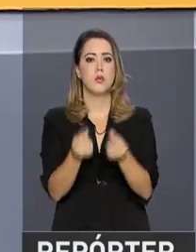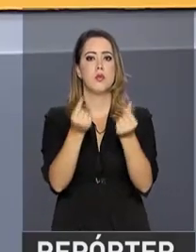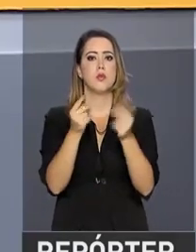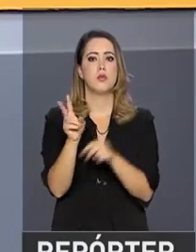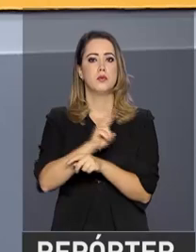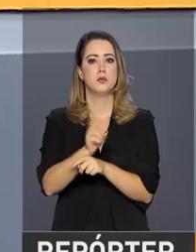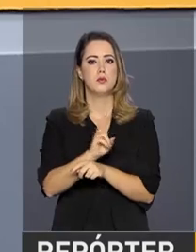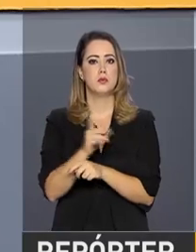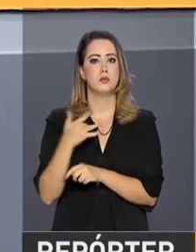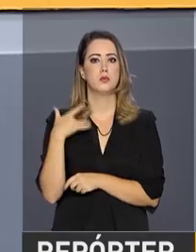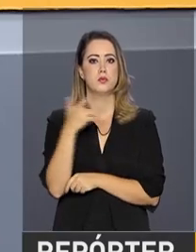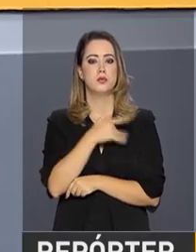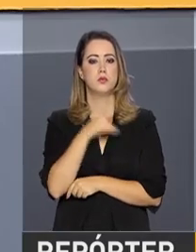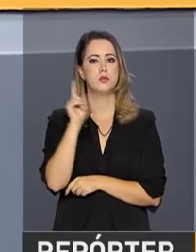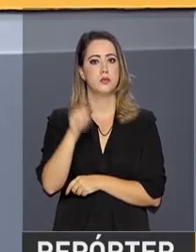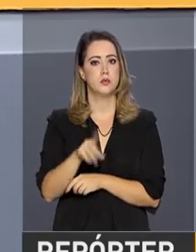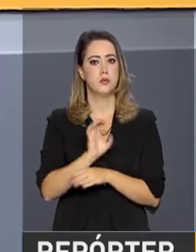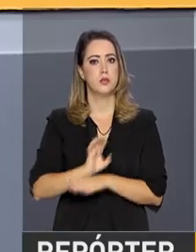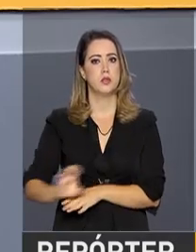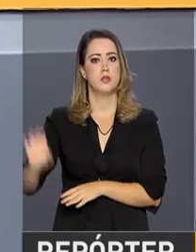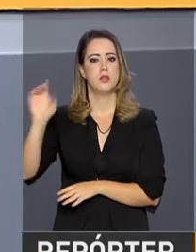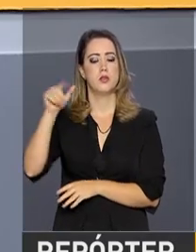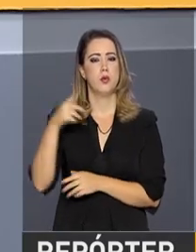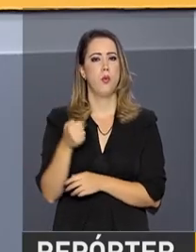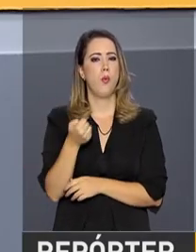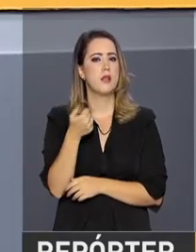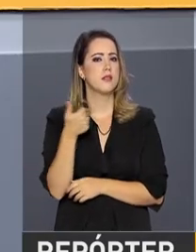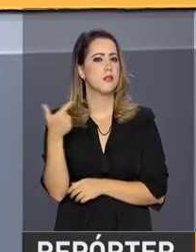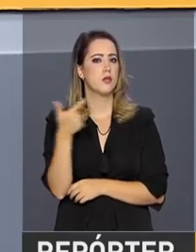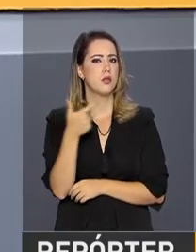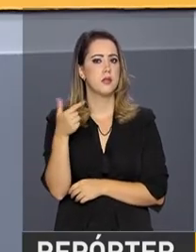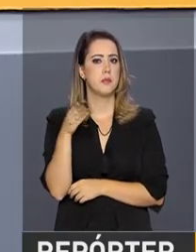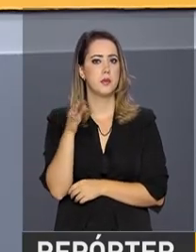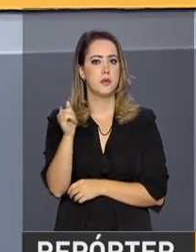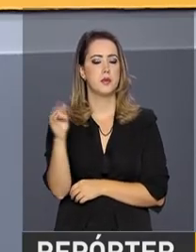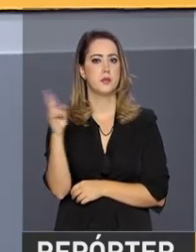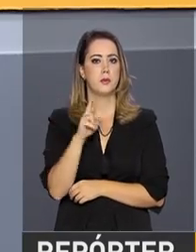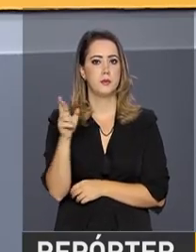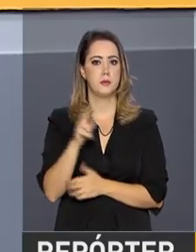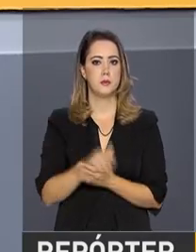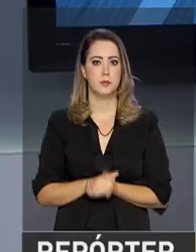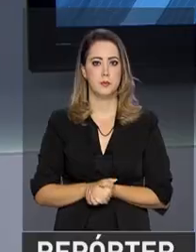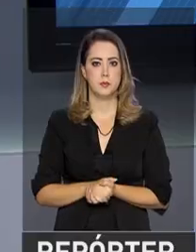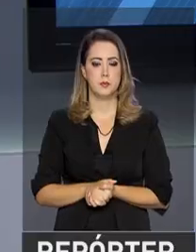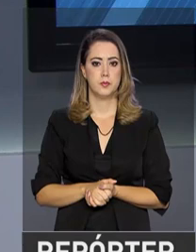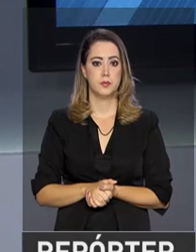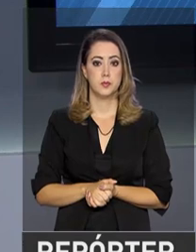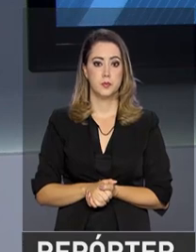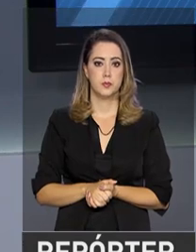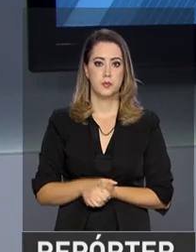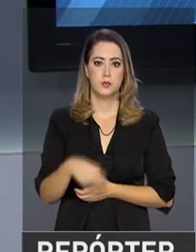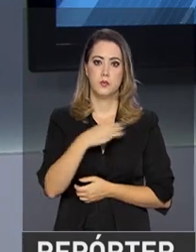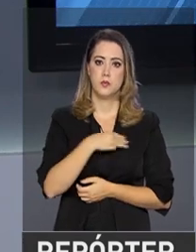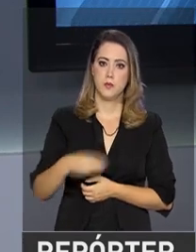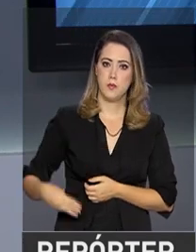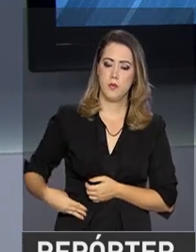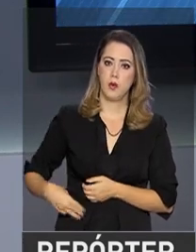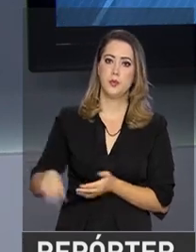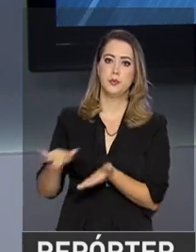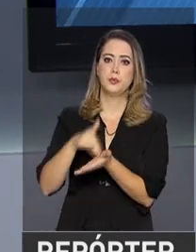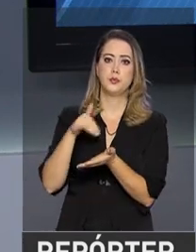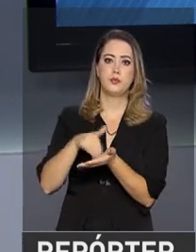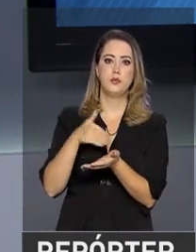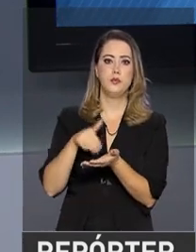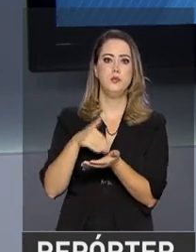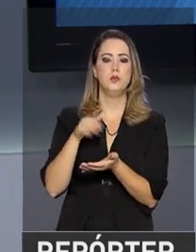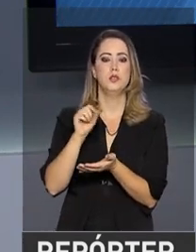de vigilância em saúde para os estados fique em quase 2 bilhões de reais o ministro da secretaria